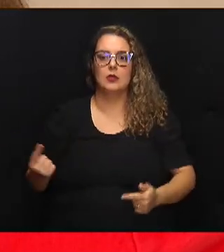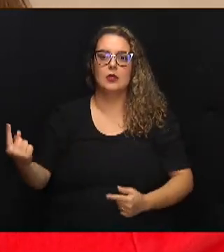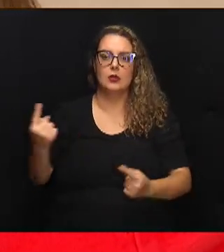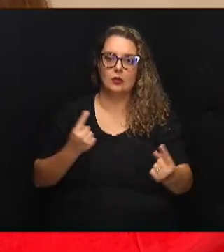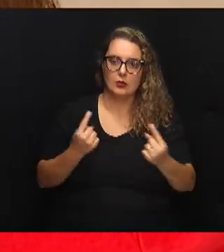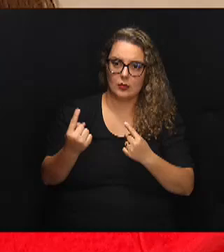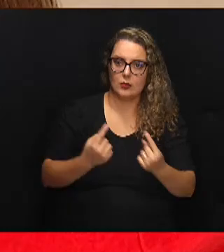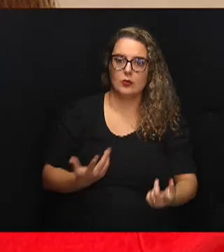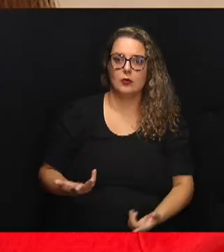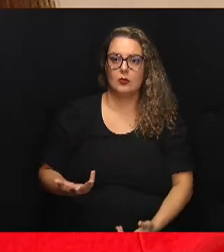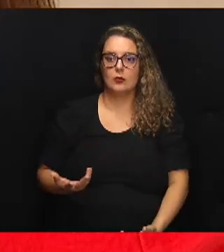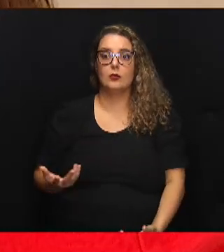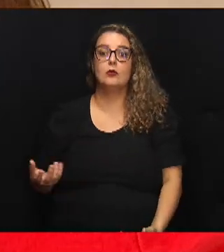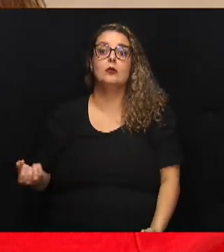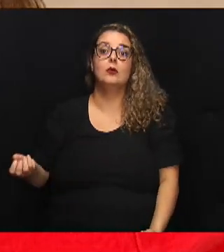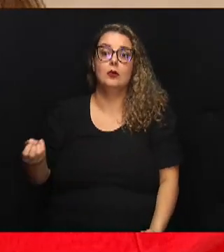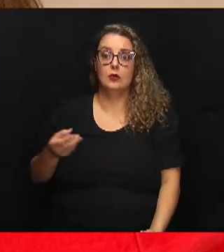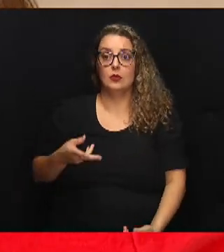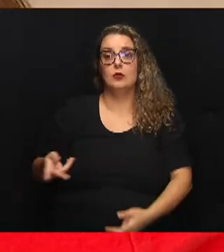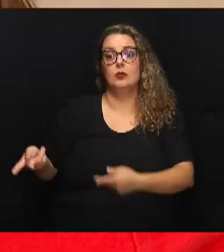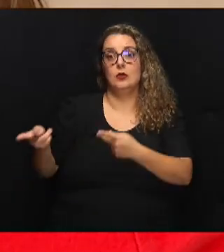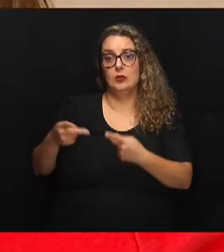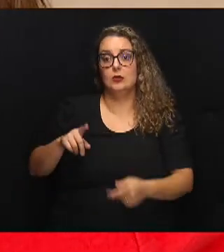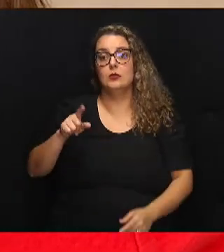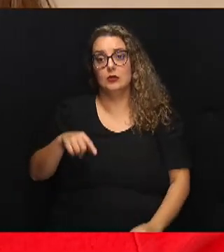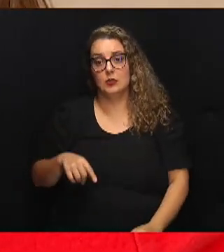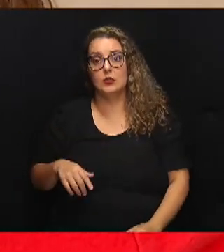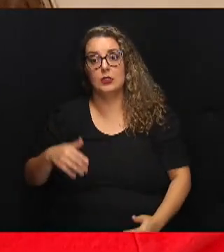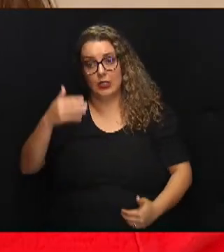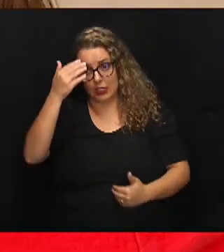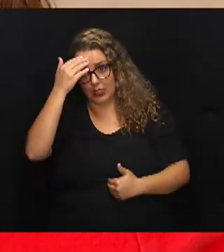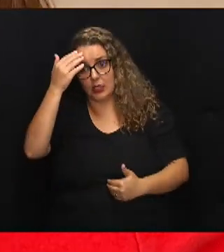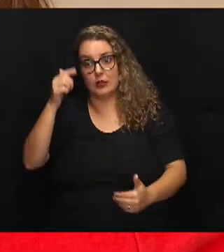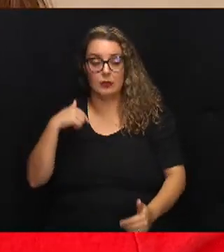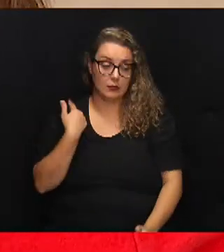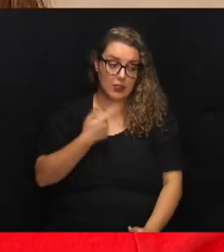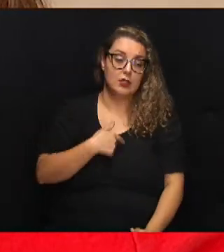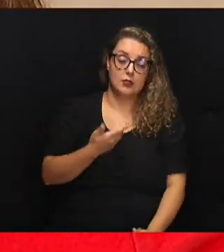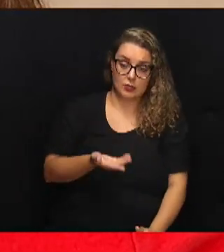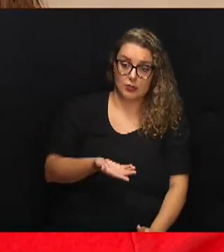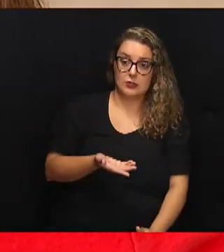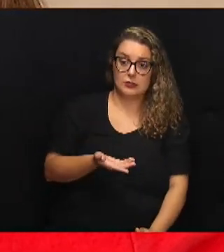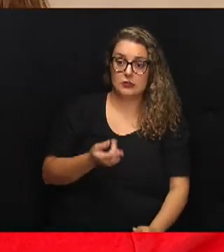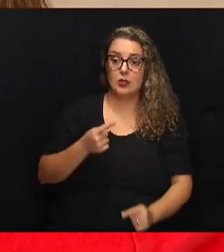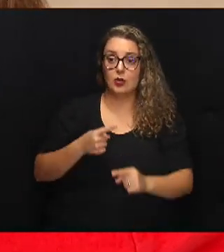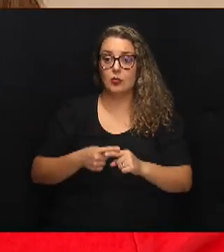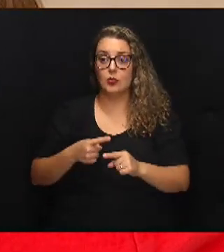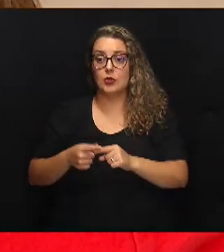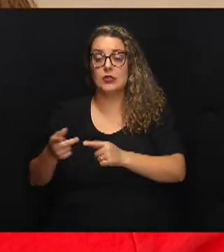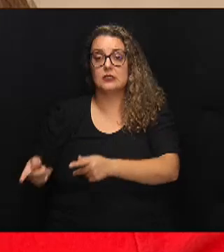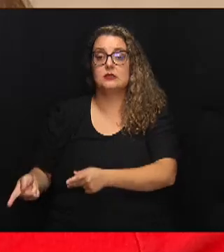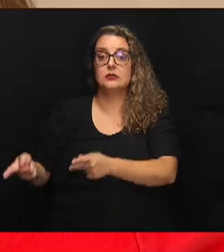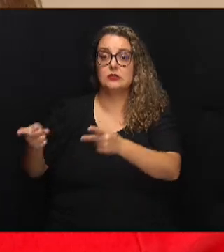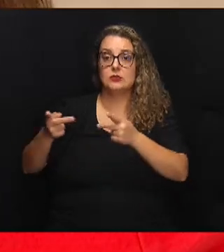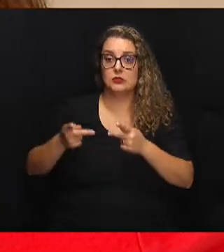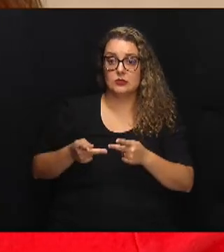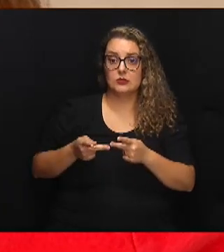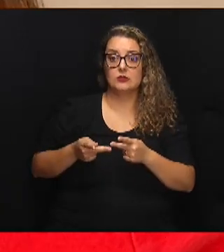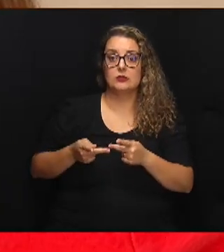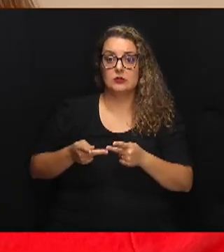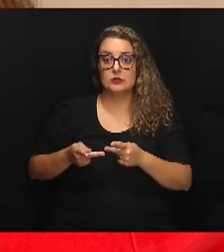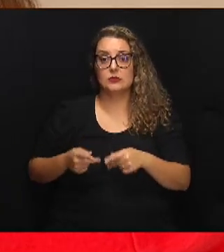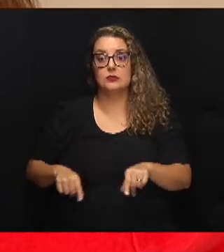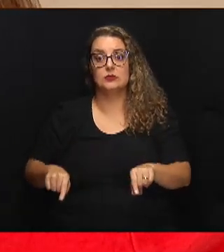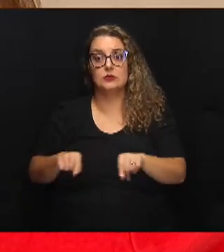aparece novo visitante e isso é muito gratificante para nós, né? Porque esses visitantes, eles além